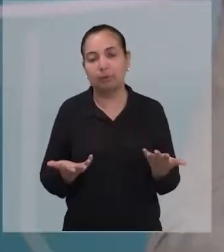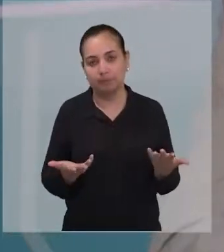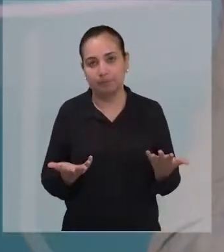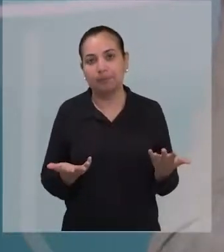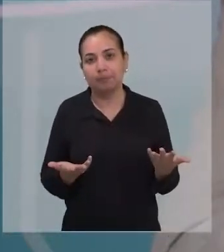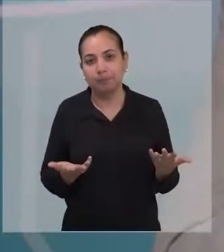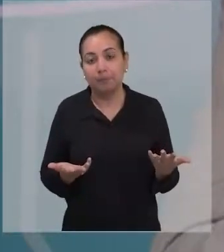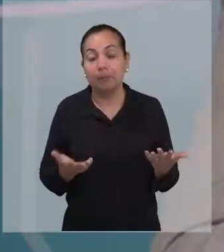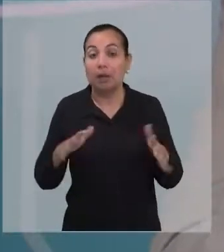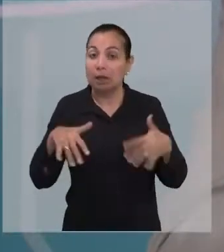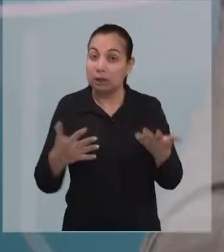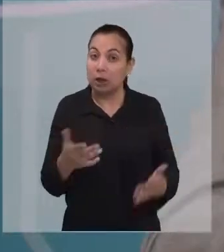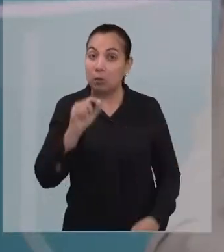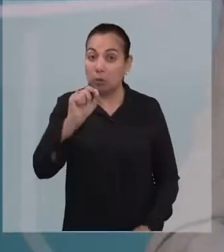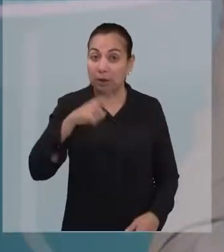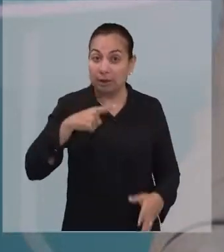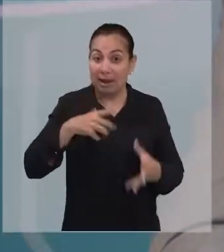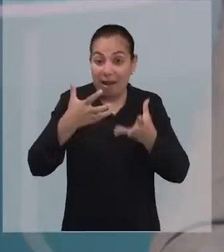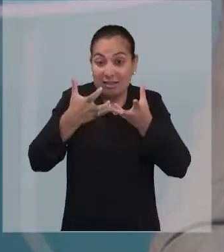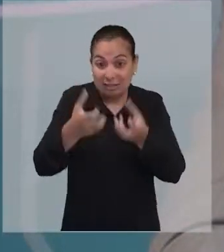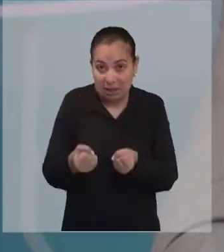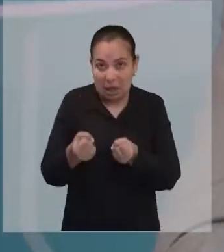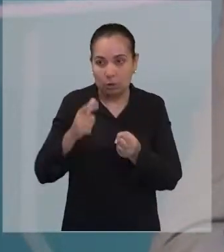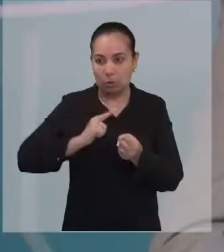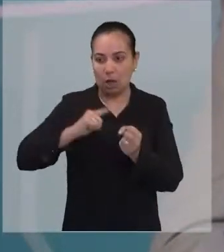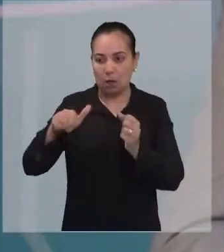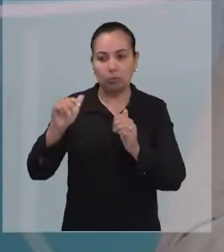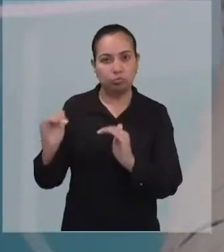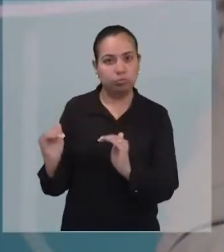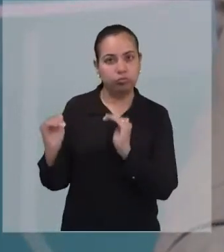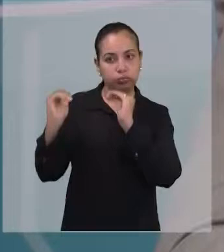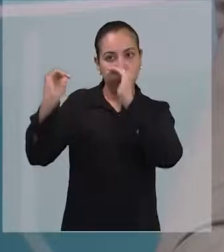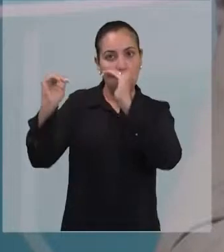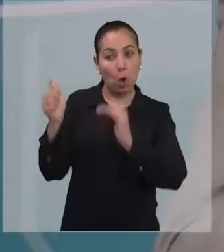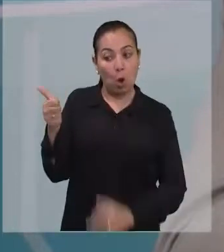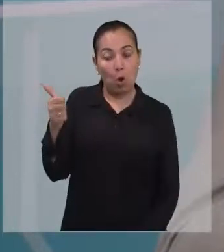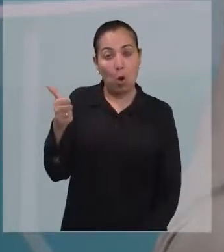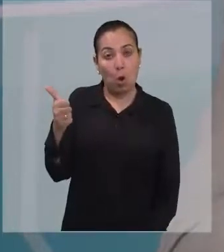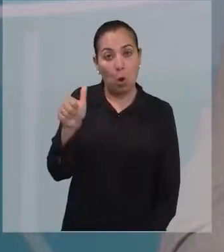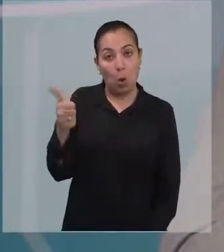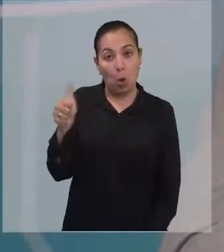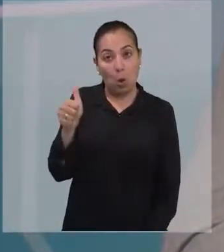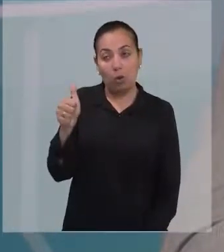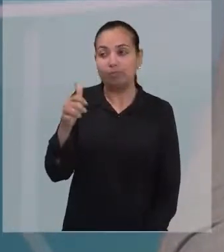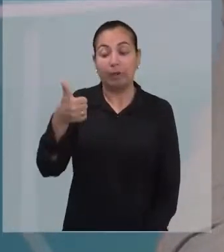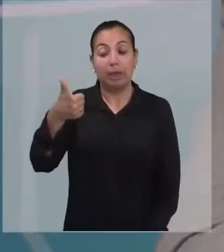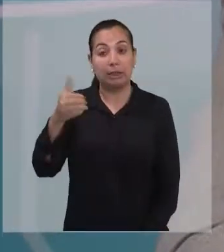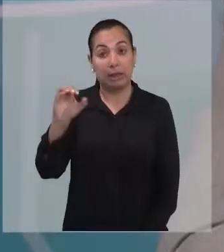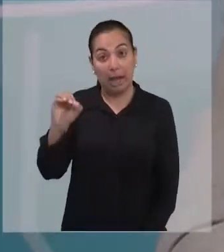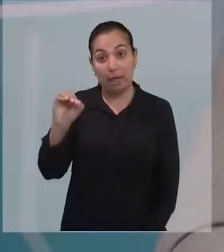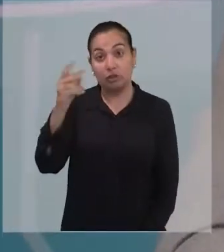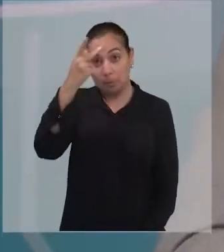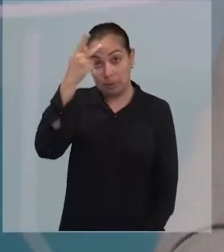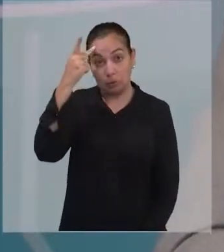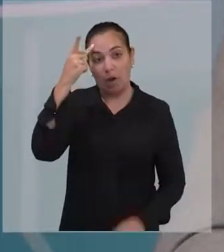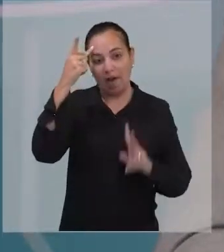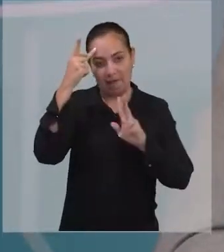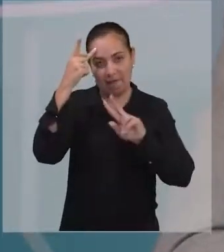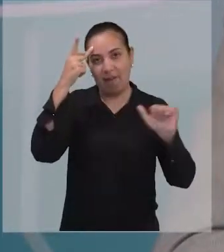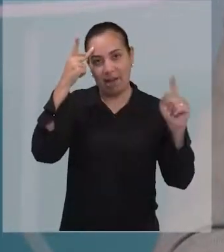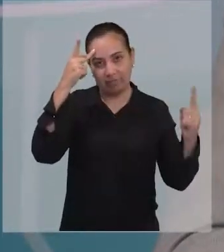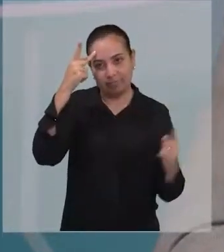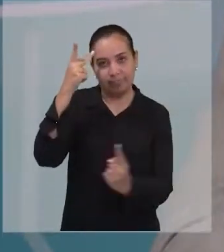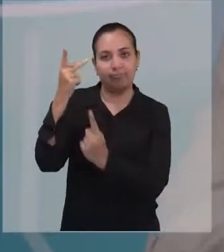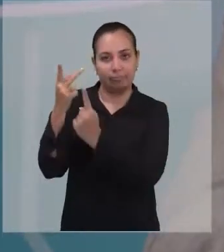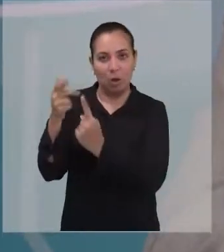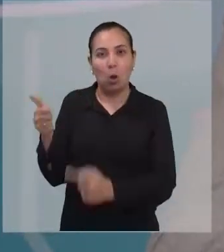A aceitação na corte, principalmente uma corte com 11 pessoas, 10 pessoas, considerando que vai entrar é